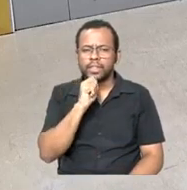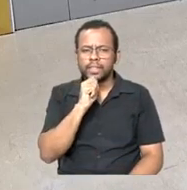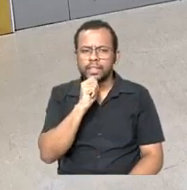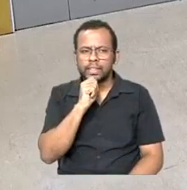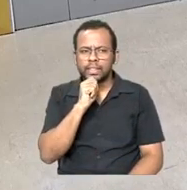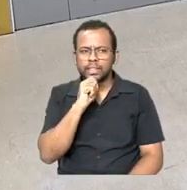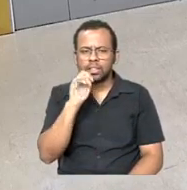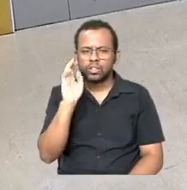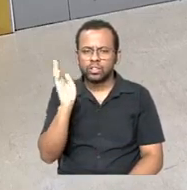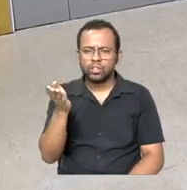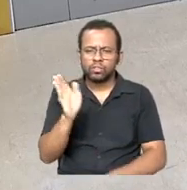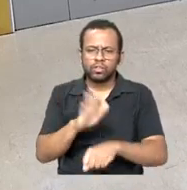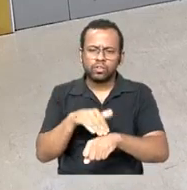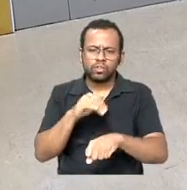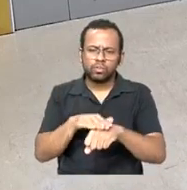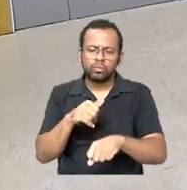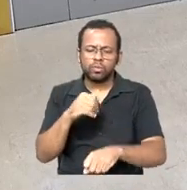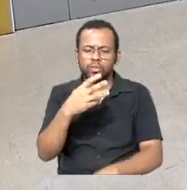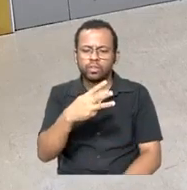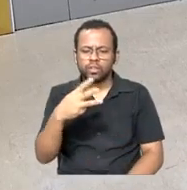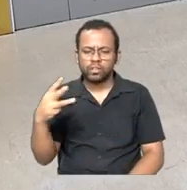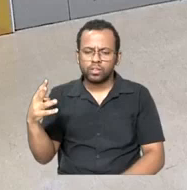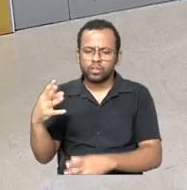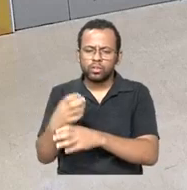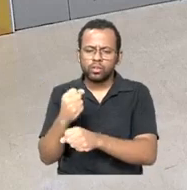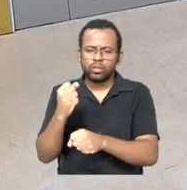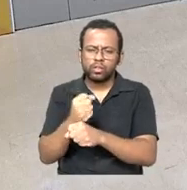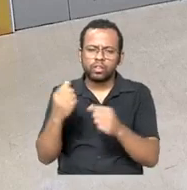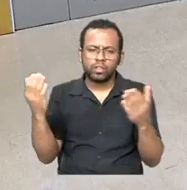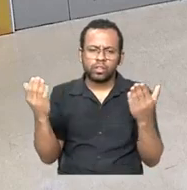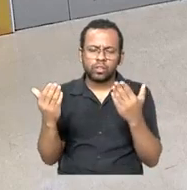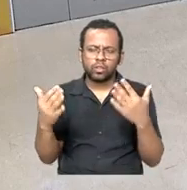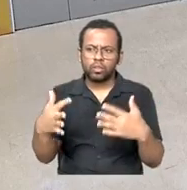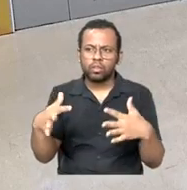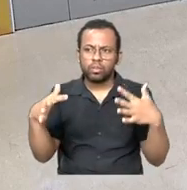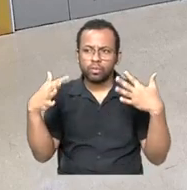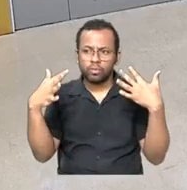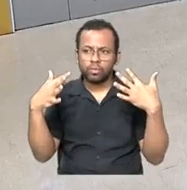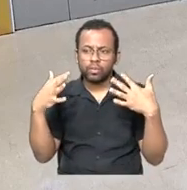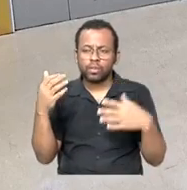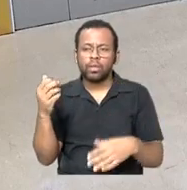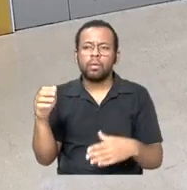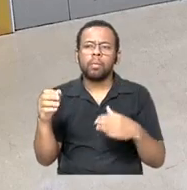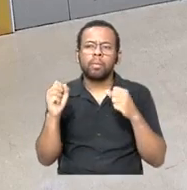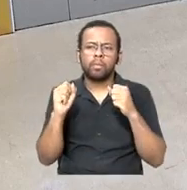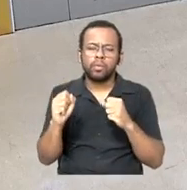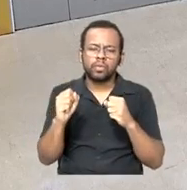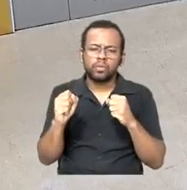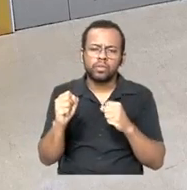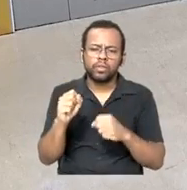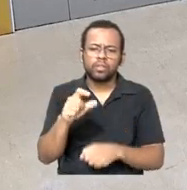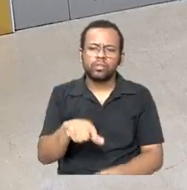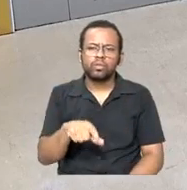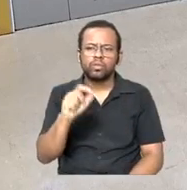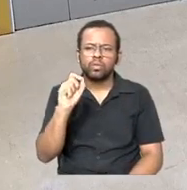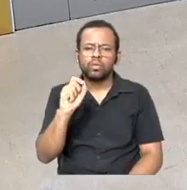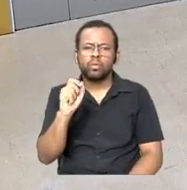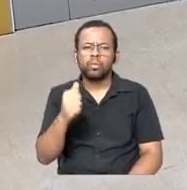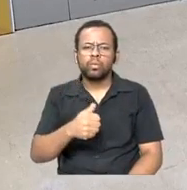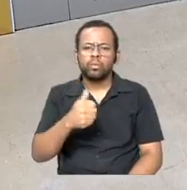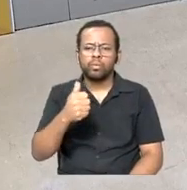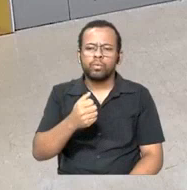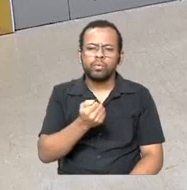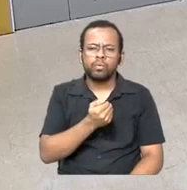já foram chamadas 33 bolas vamos lá agora com atenção pode ser a qualquer momento a decisão do primeiro